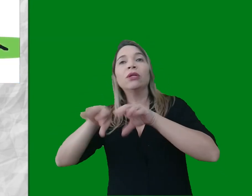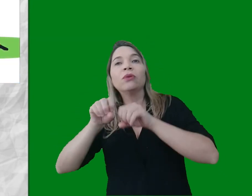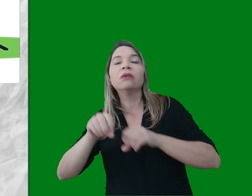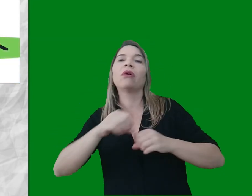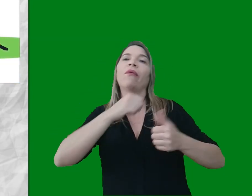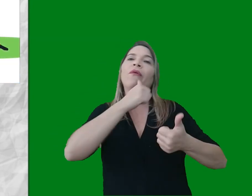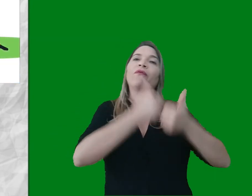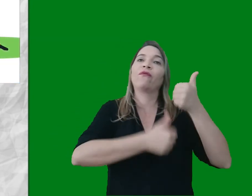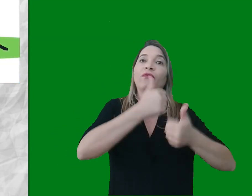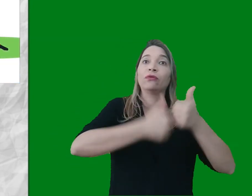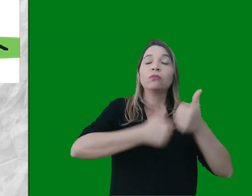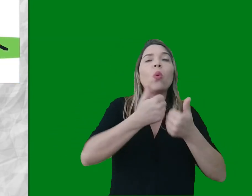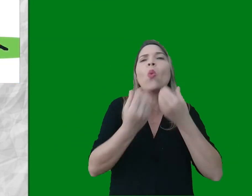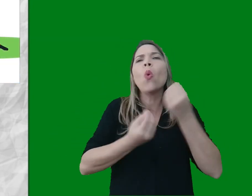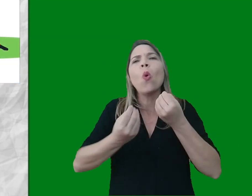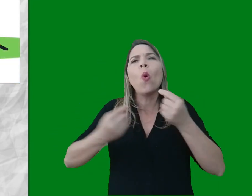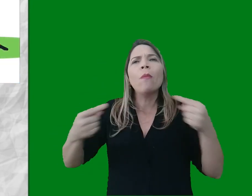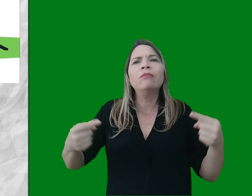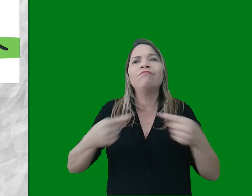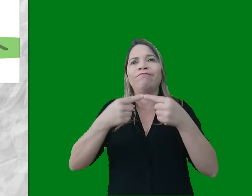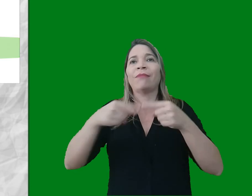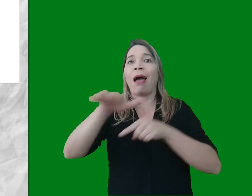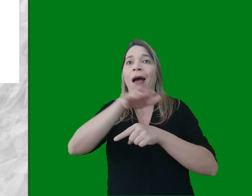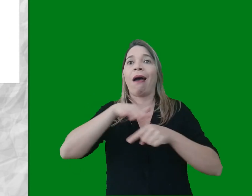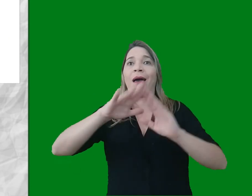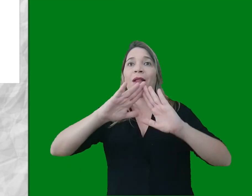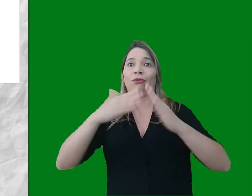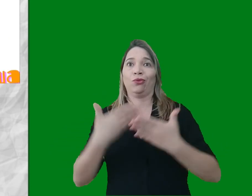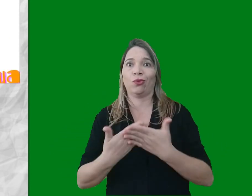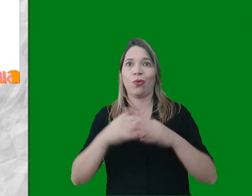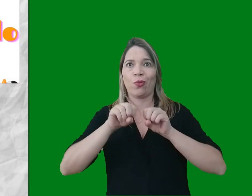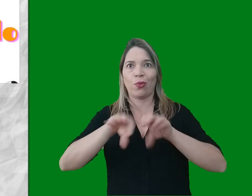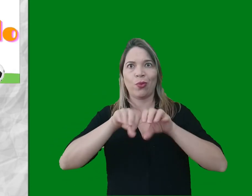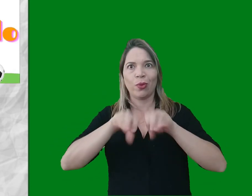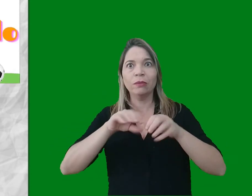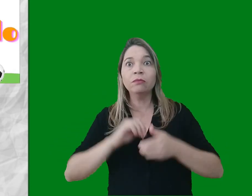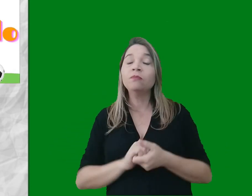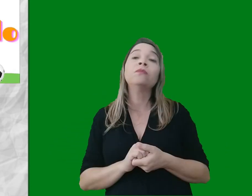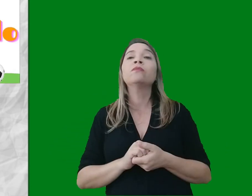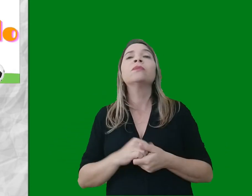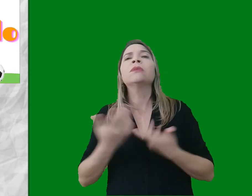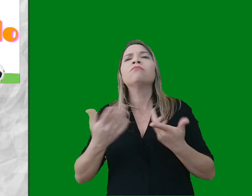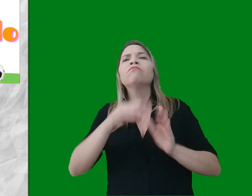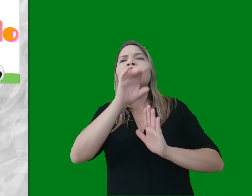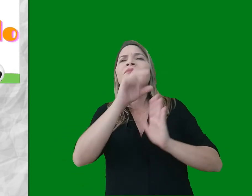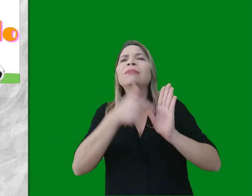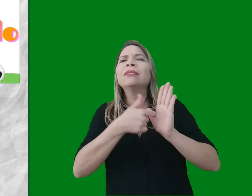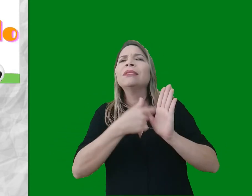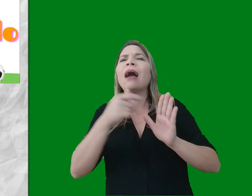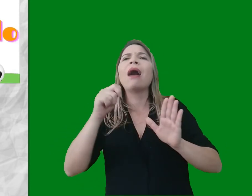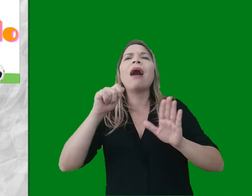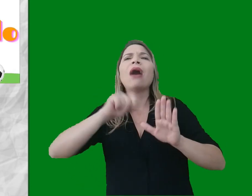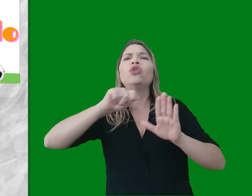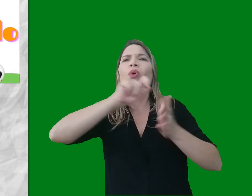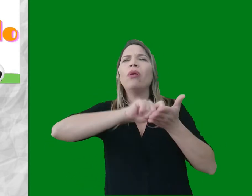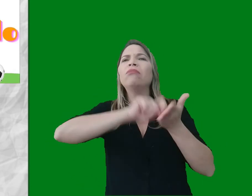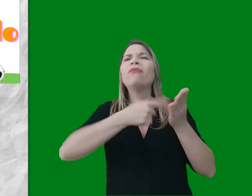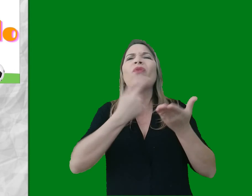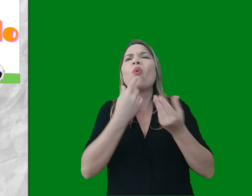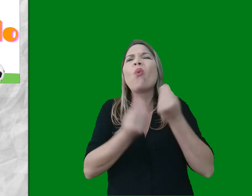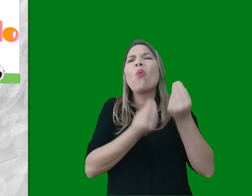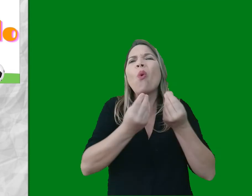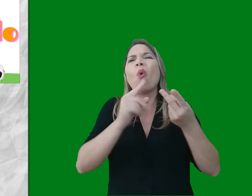discutida, com ênfase nas intencionalidades educativas. Neste capítulo, os autores questionam por que, como, quando, onde e o que ensinar sobre